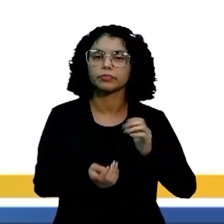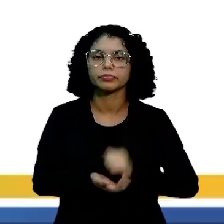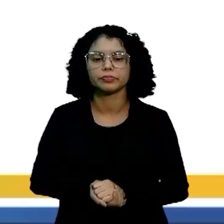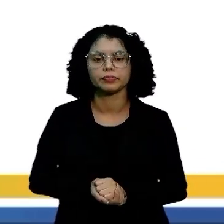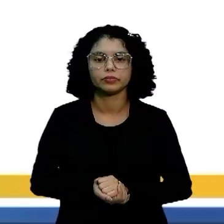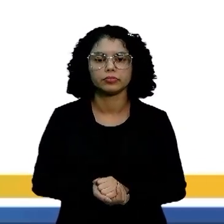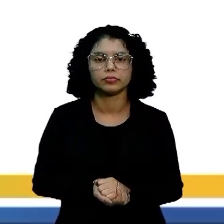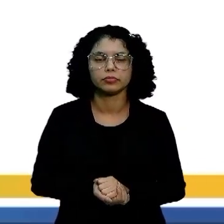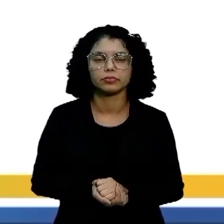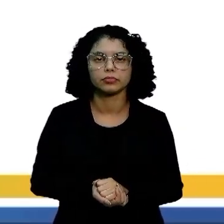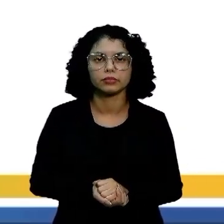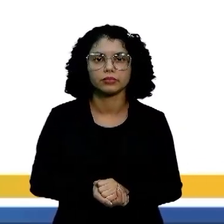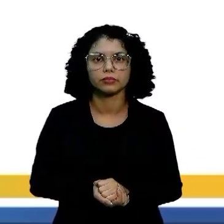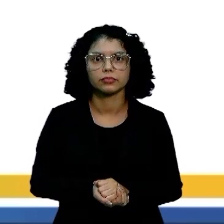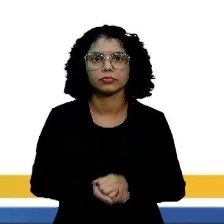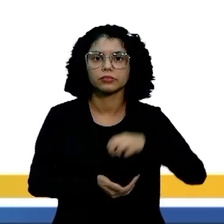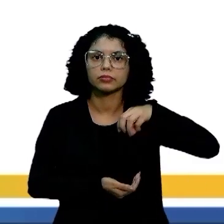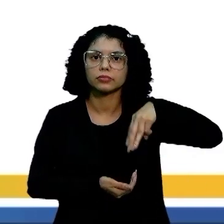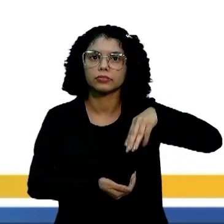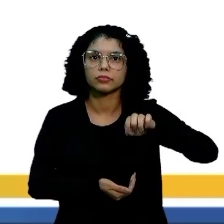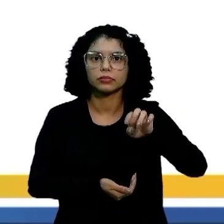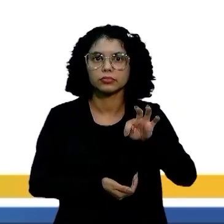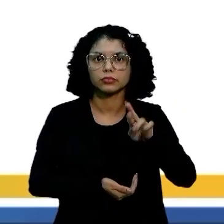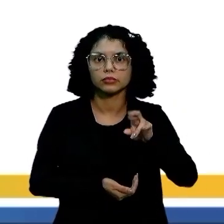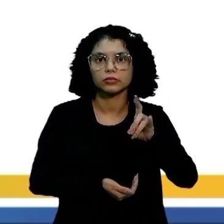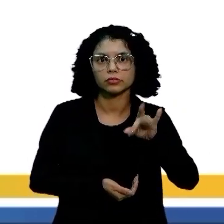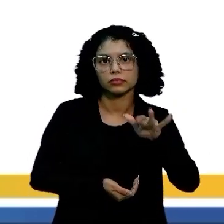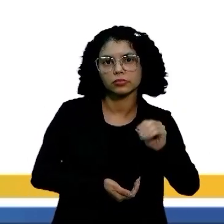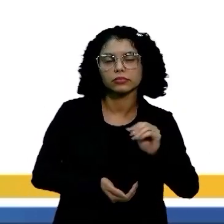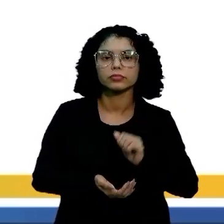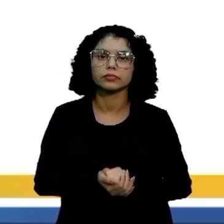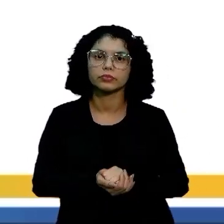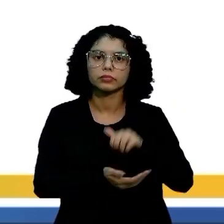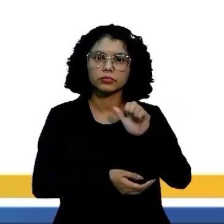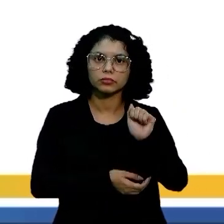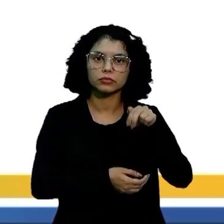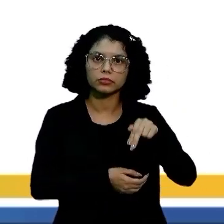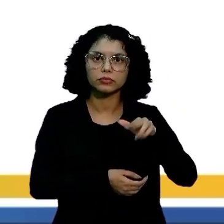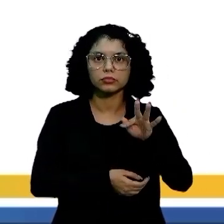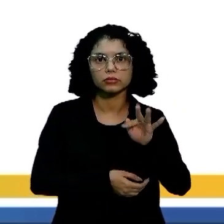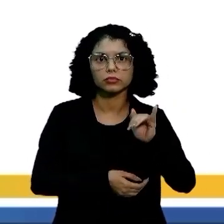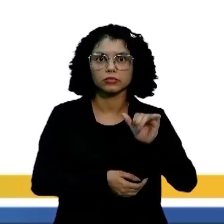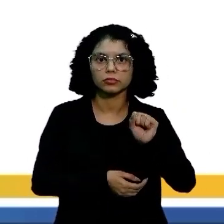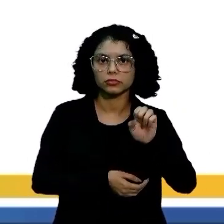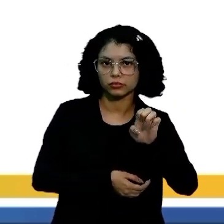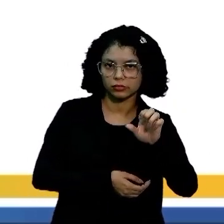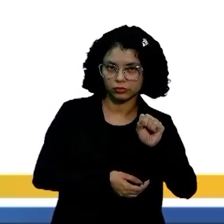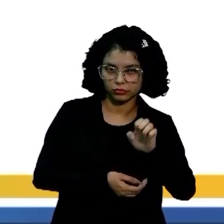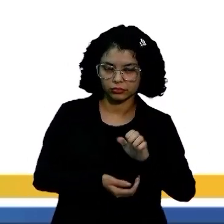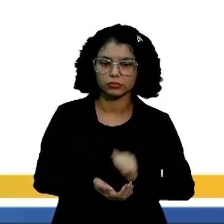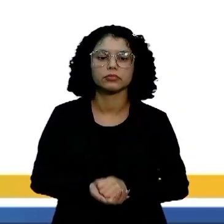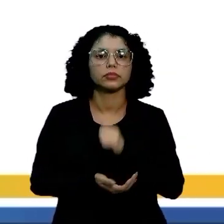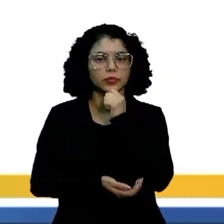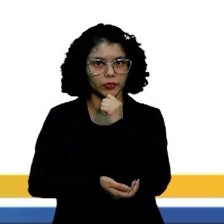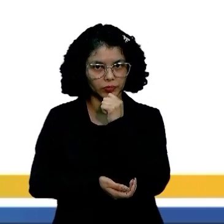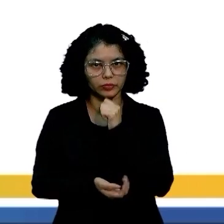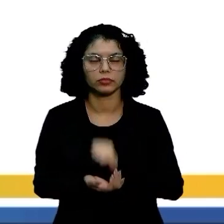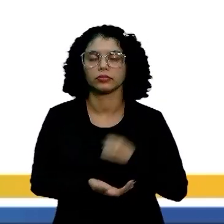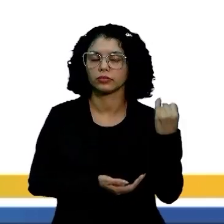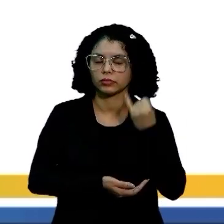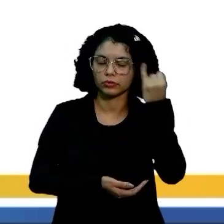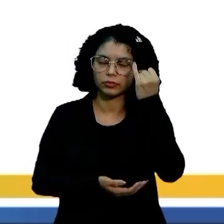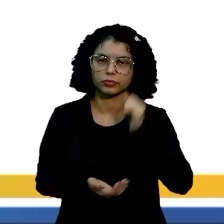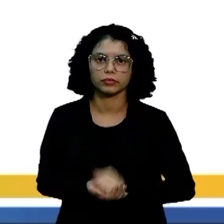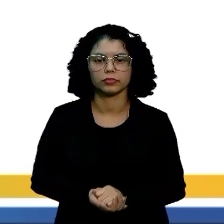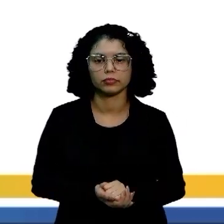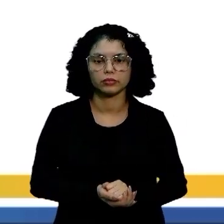é a metáfora, a antítese, enfim, a gente tem essas aí como principais.